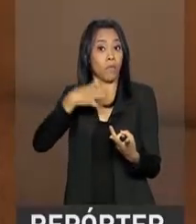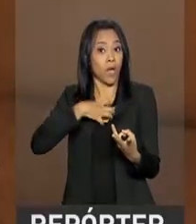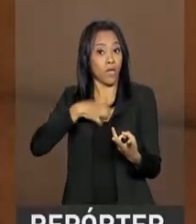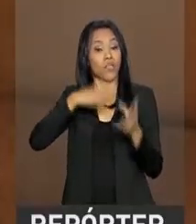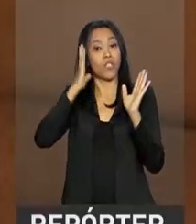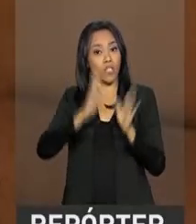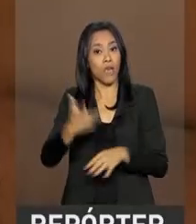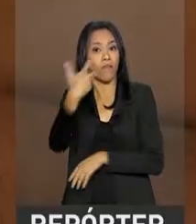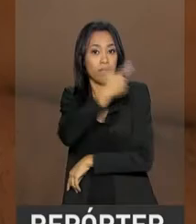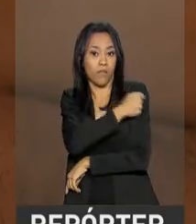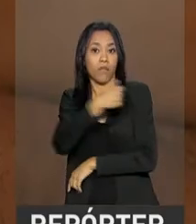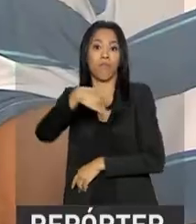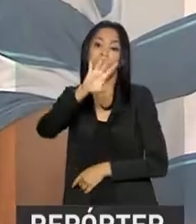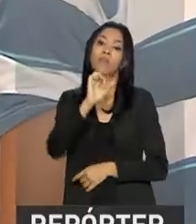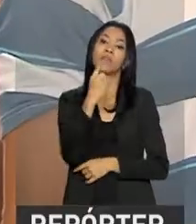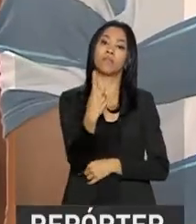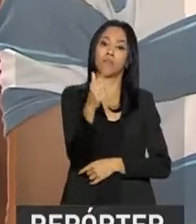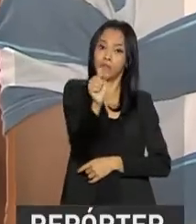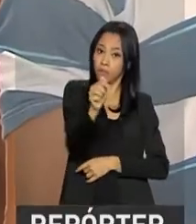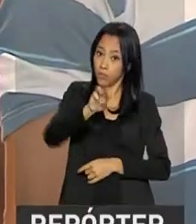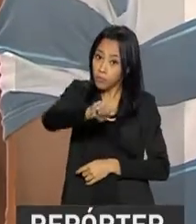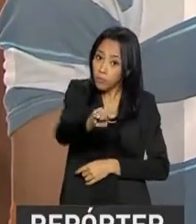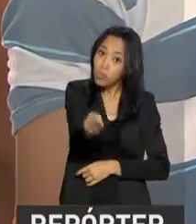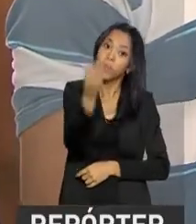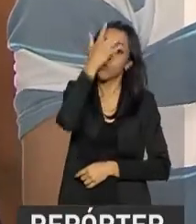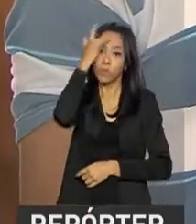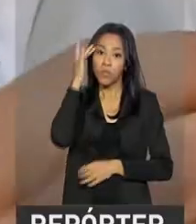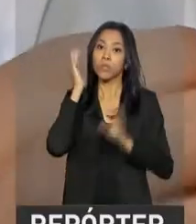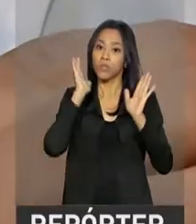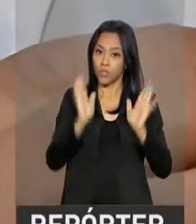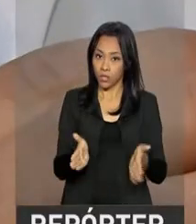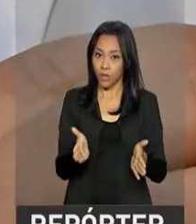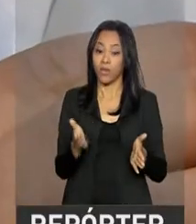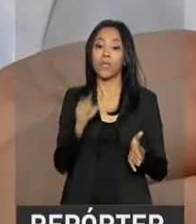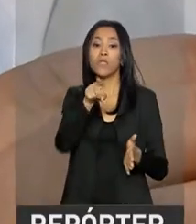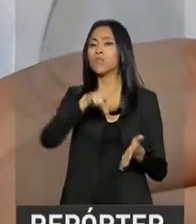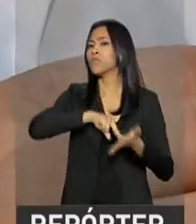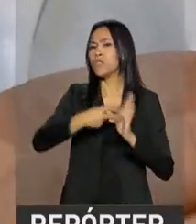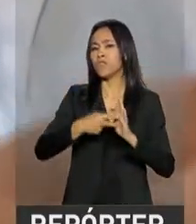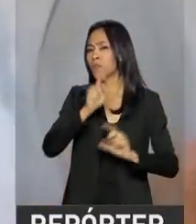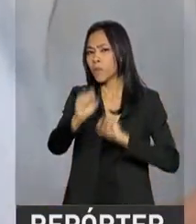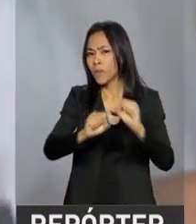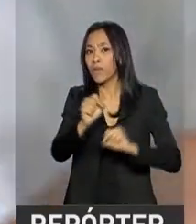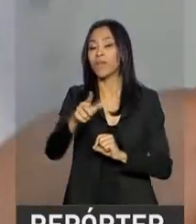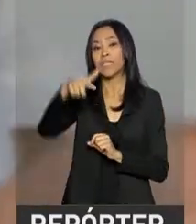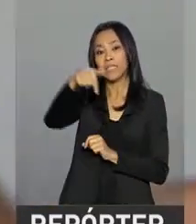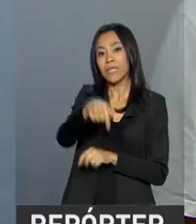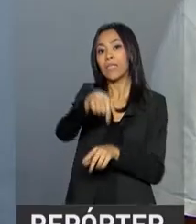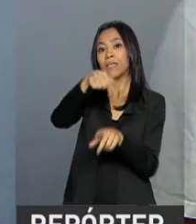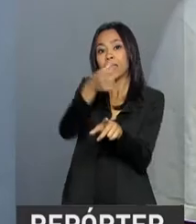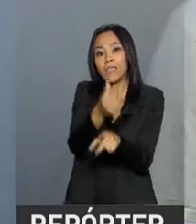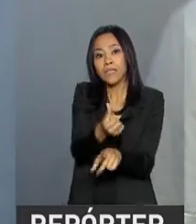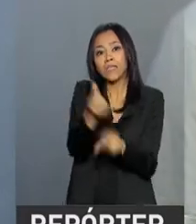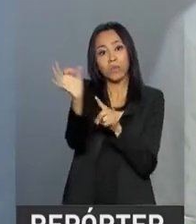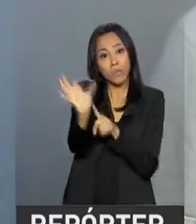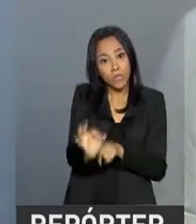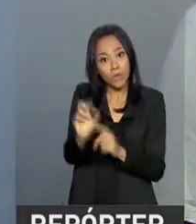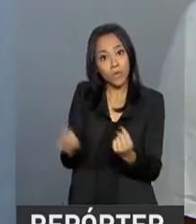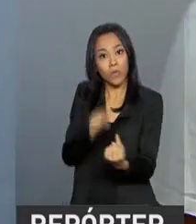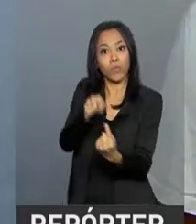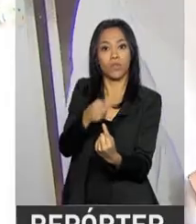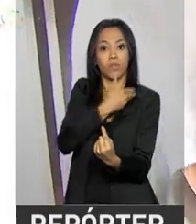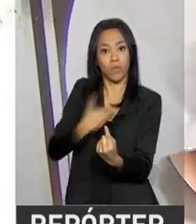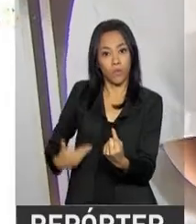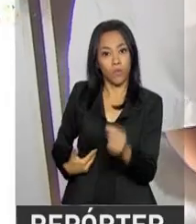vacinaram mais de 17 milhões de pessoas contra a febre amarela o que representa 76 por cento da meta do governo que